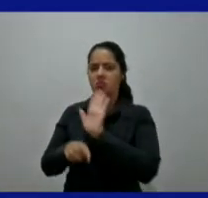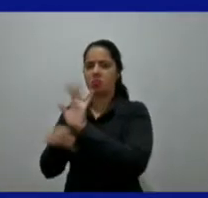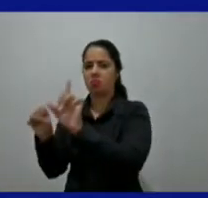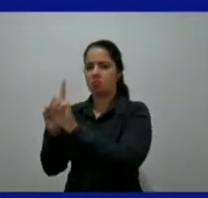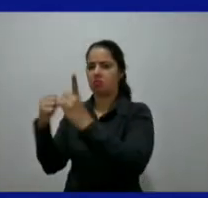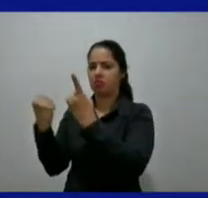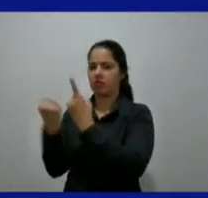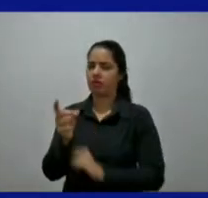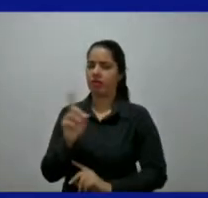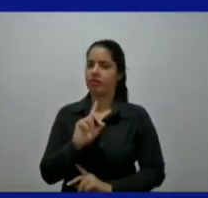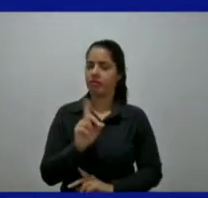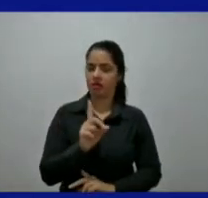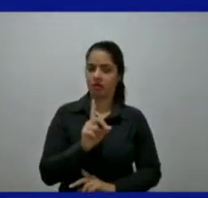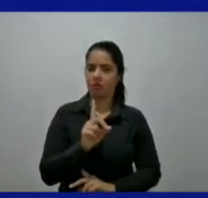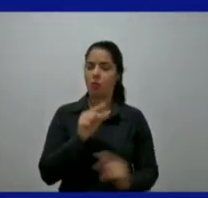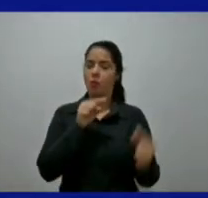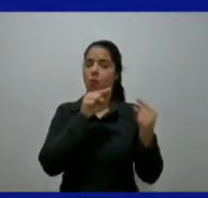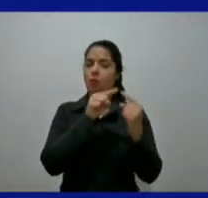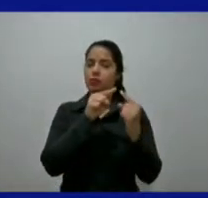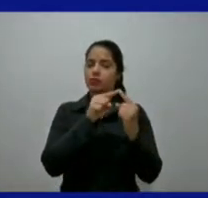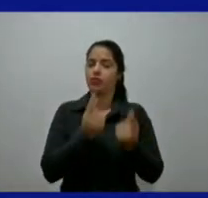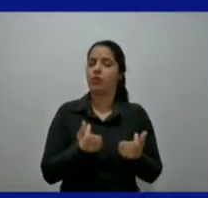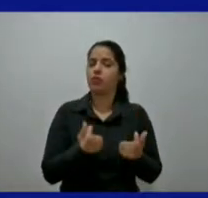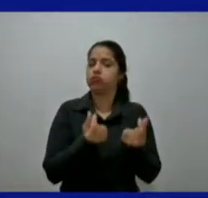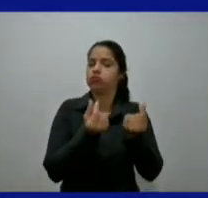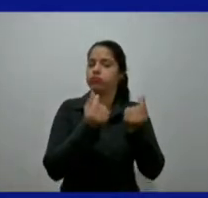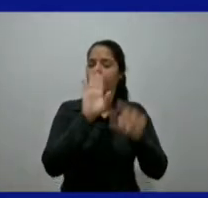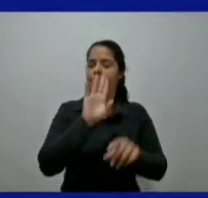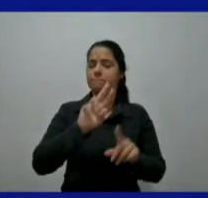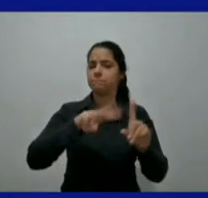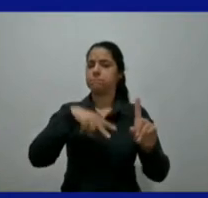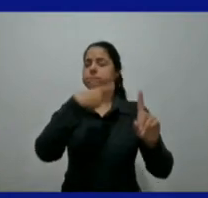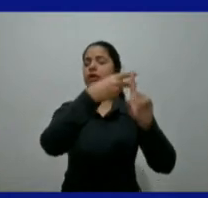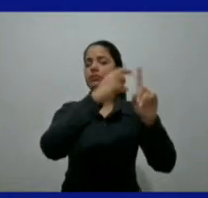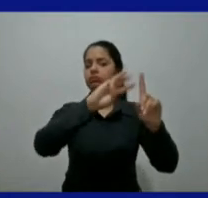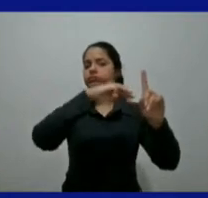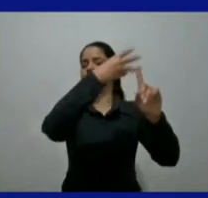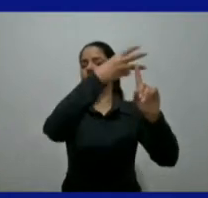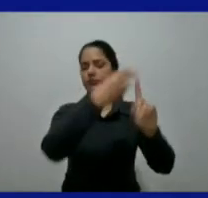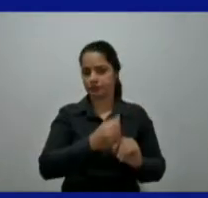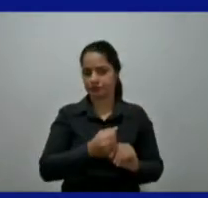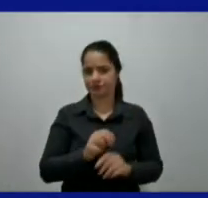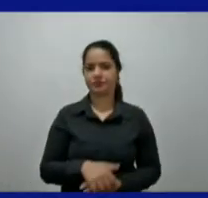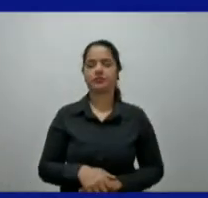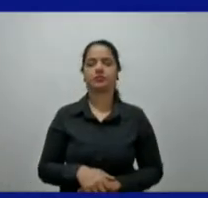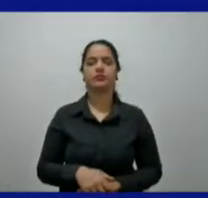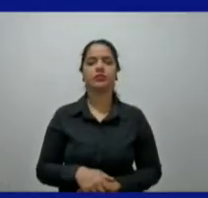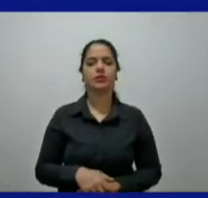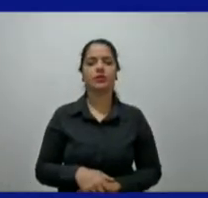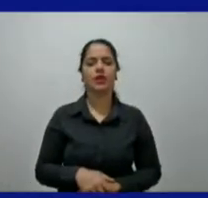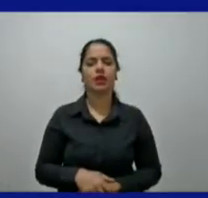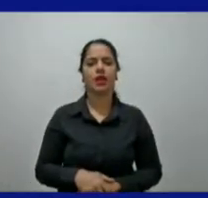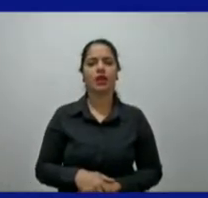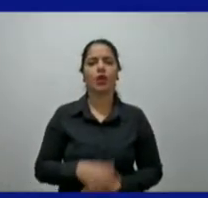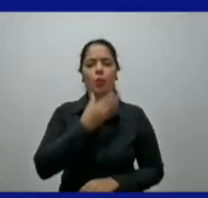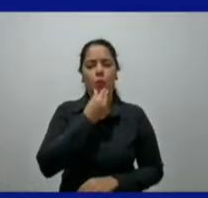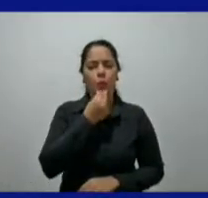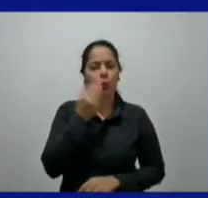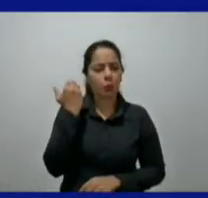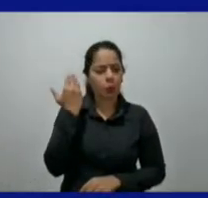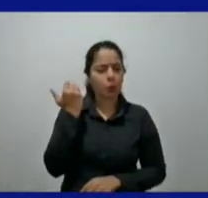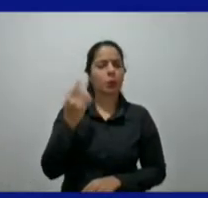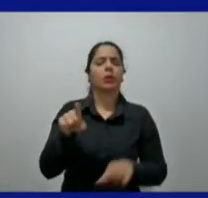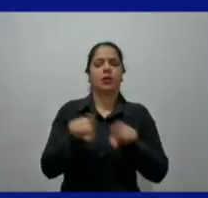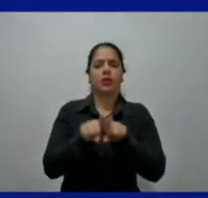Ele notou também que existem hoje vários sistemas, geralmente coordenados por